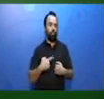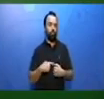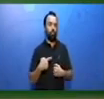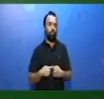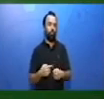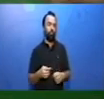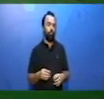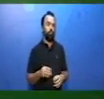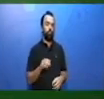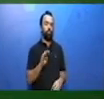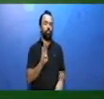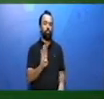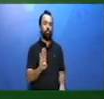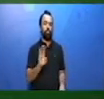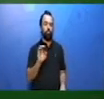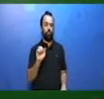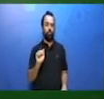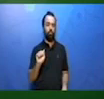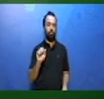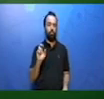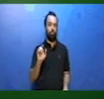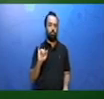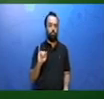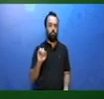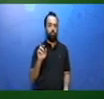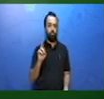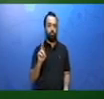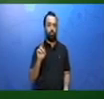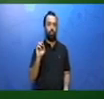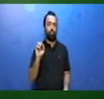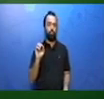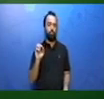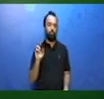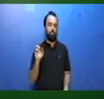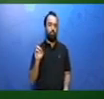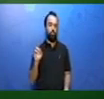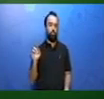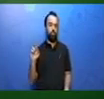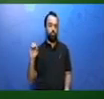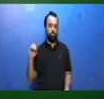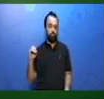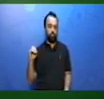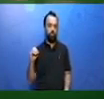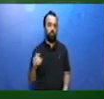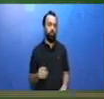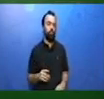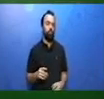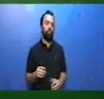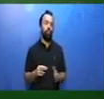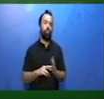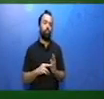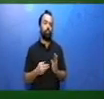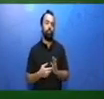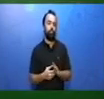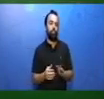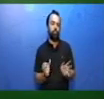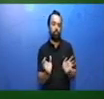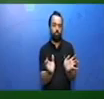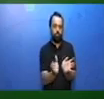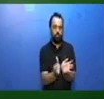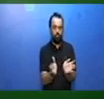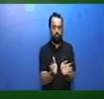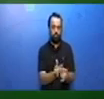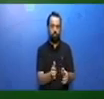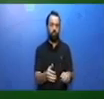Bairro, olha lá o que eu falei, ó. Bairro é um conjunto de quarteirões e de ruas. A maioria das cidades do